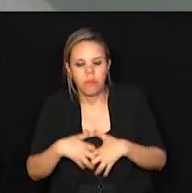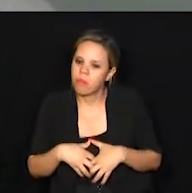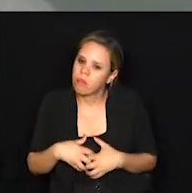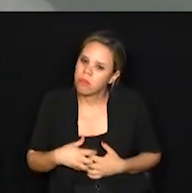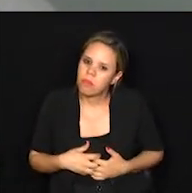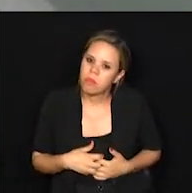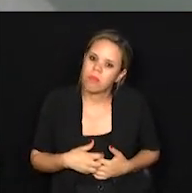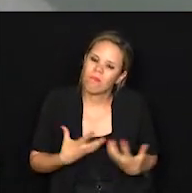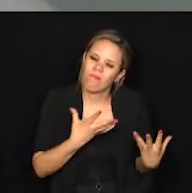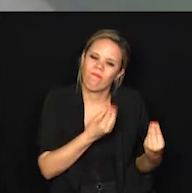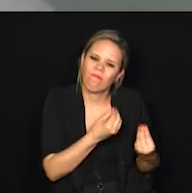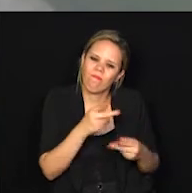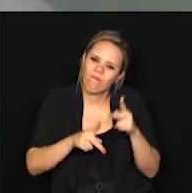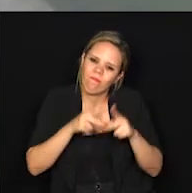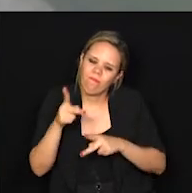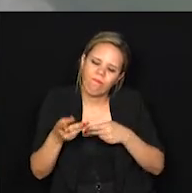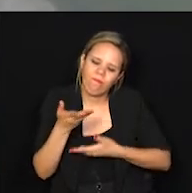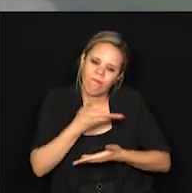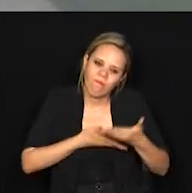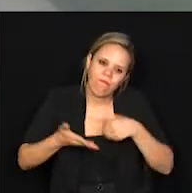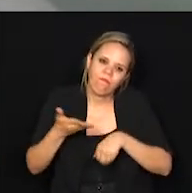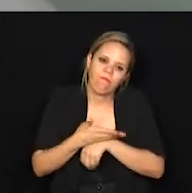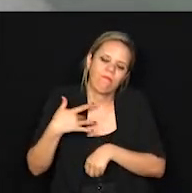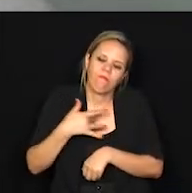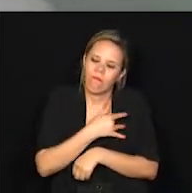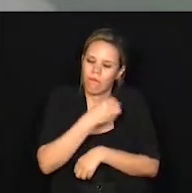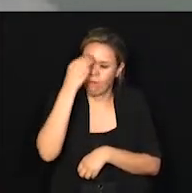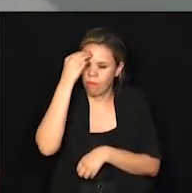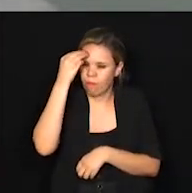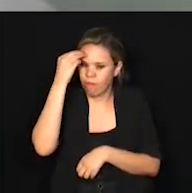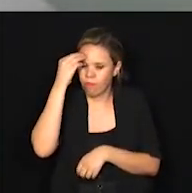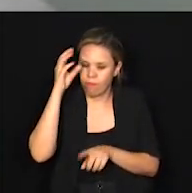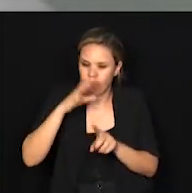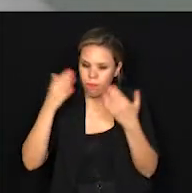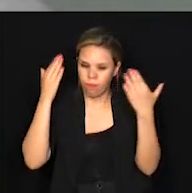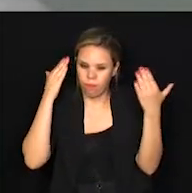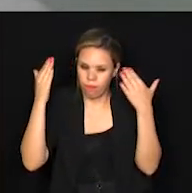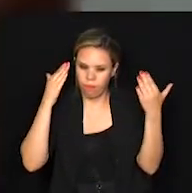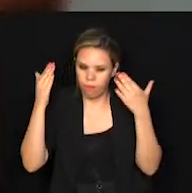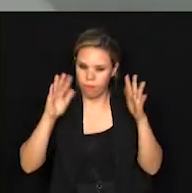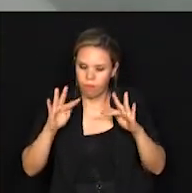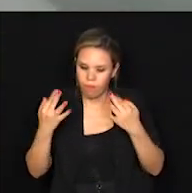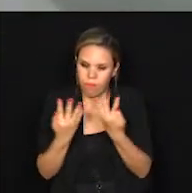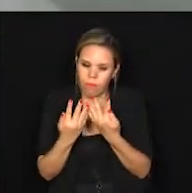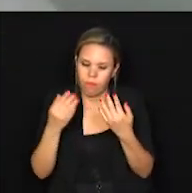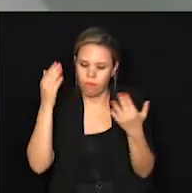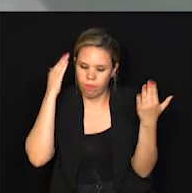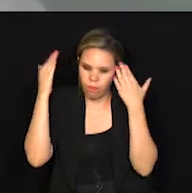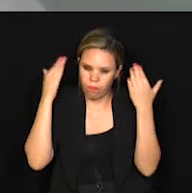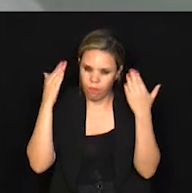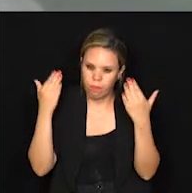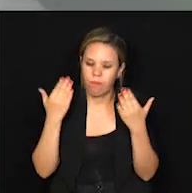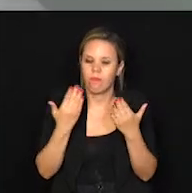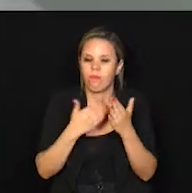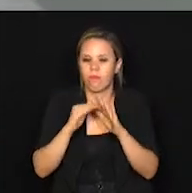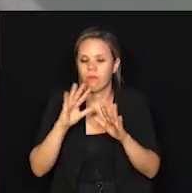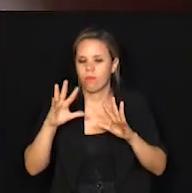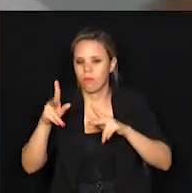para fiscalizar qual é a real situação das escolas de Campinas para poder receber os